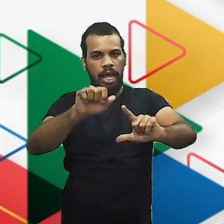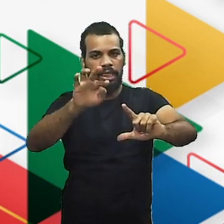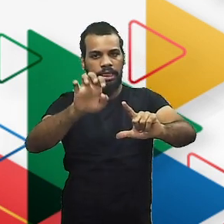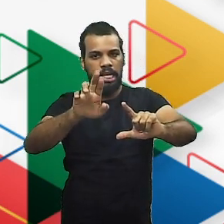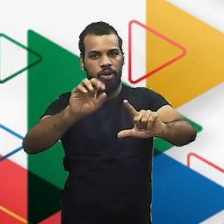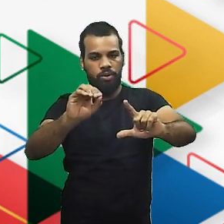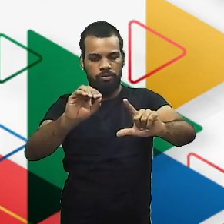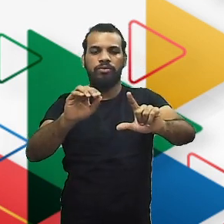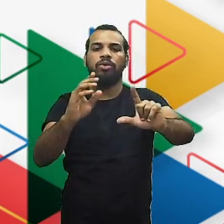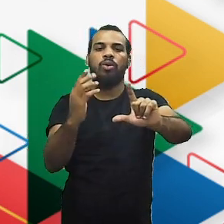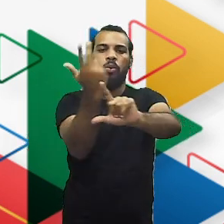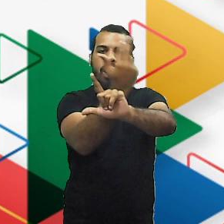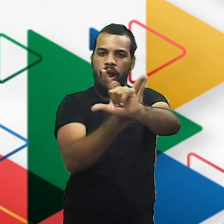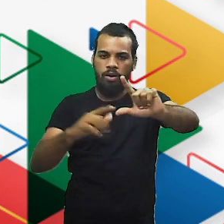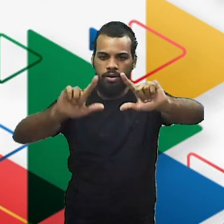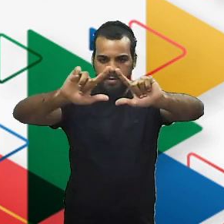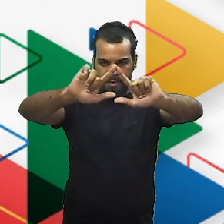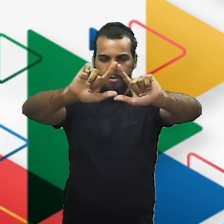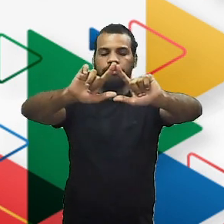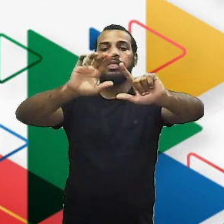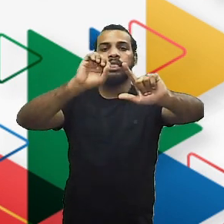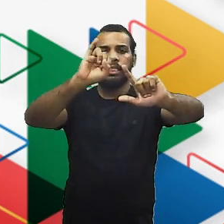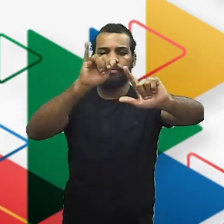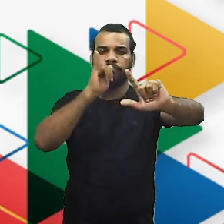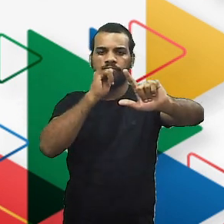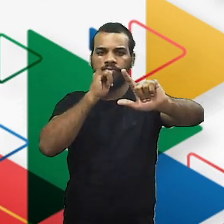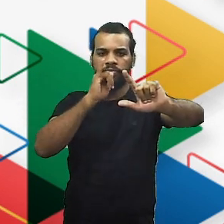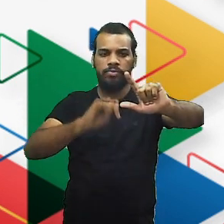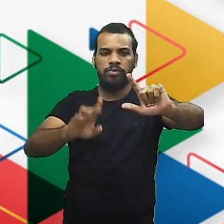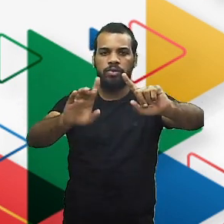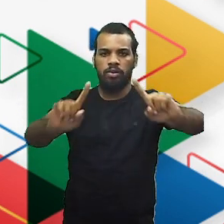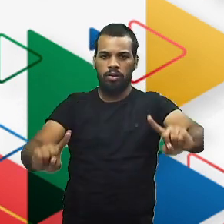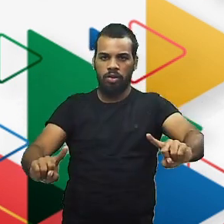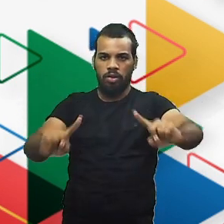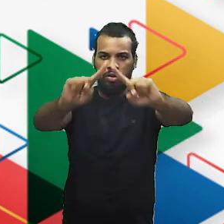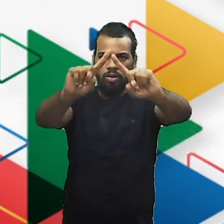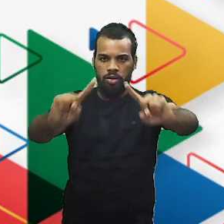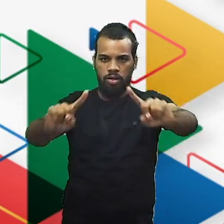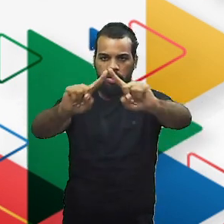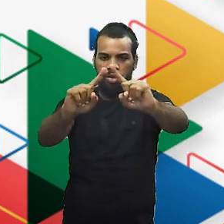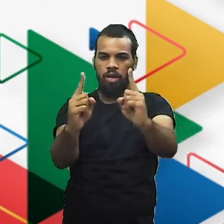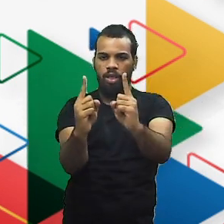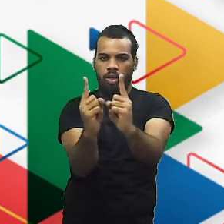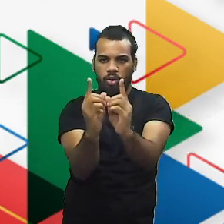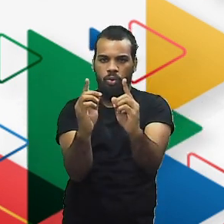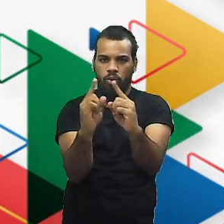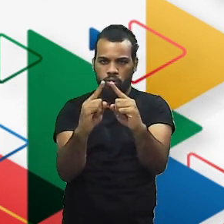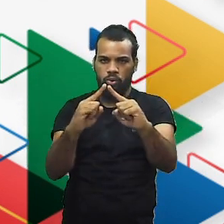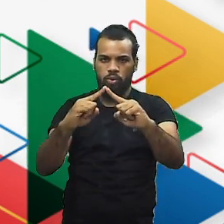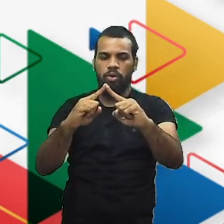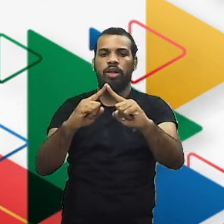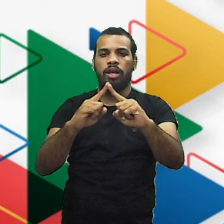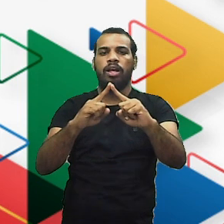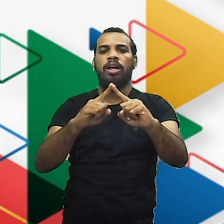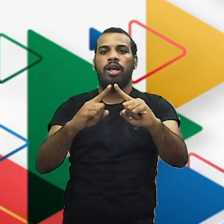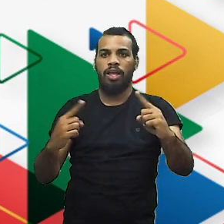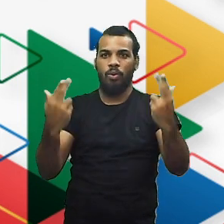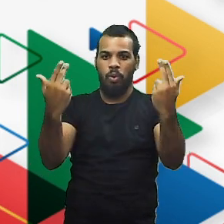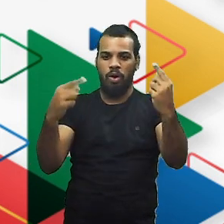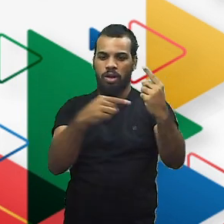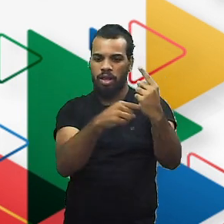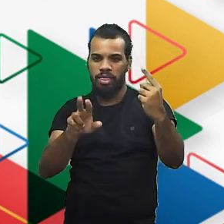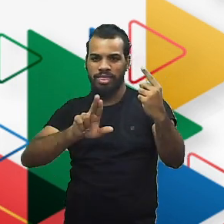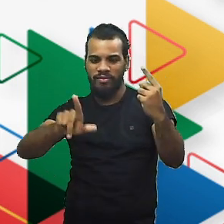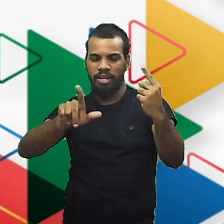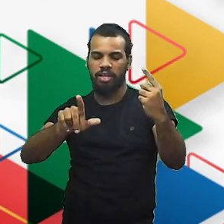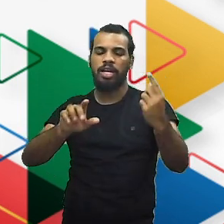iguais. Se o triângulo tem dois lados com medidas iguais, ele é isósceles. E se o